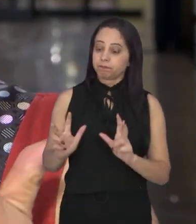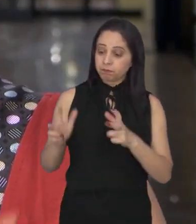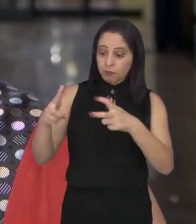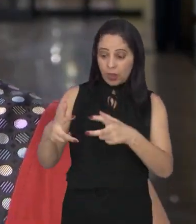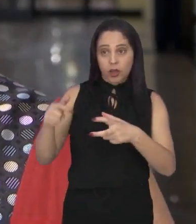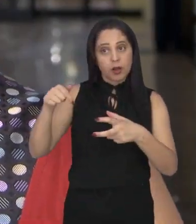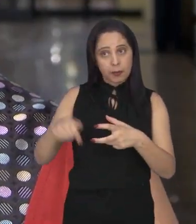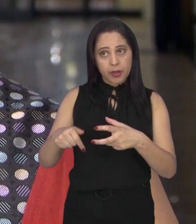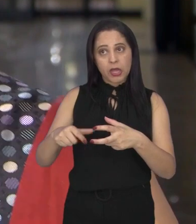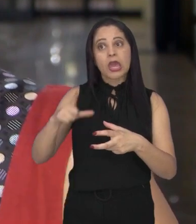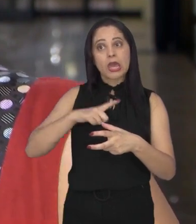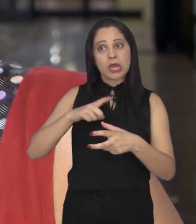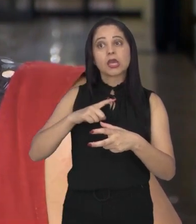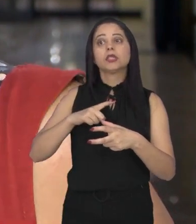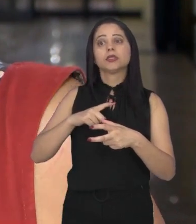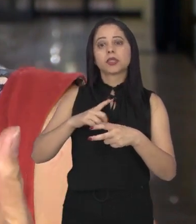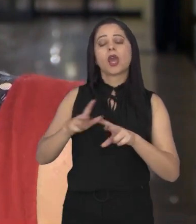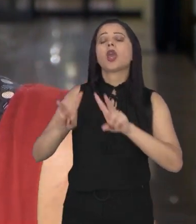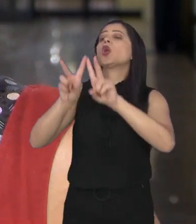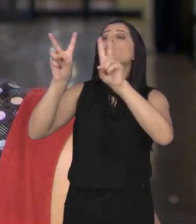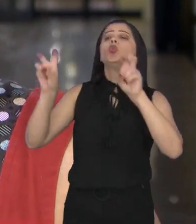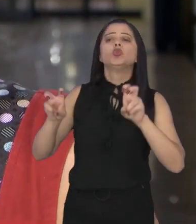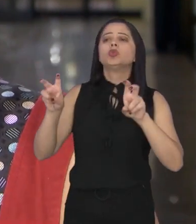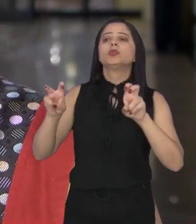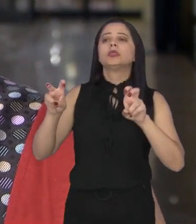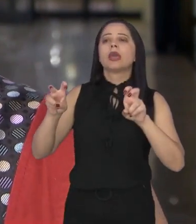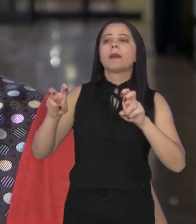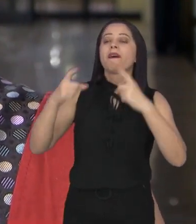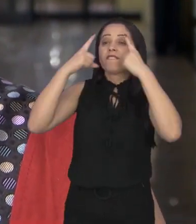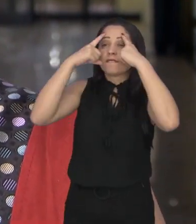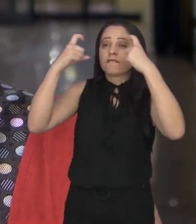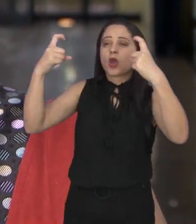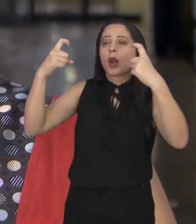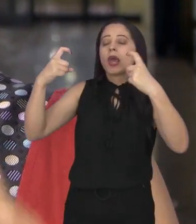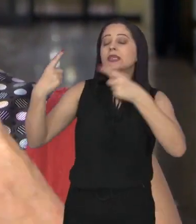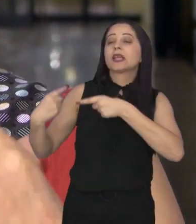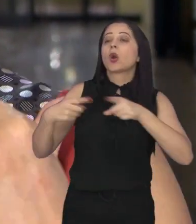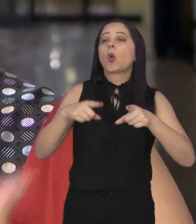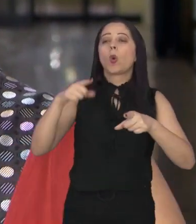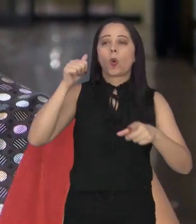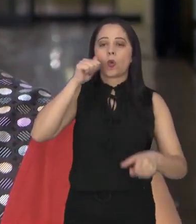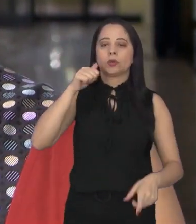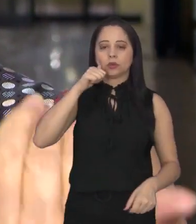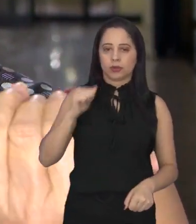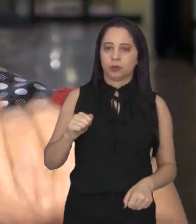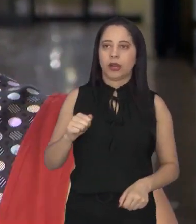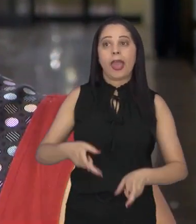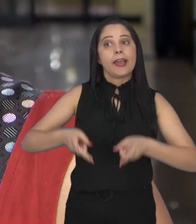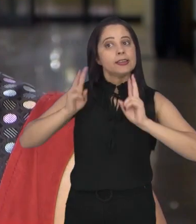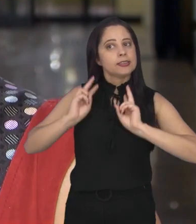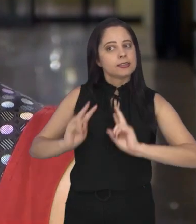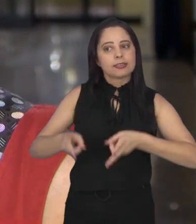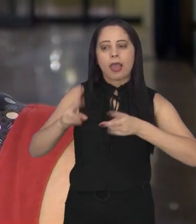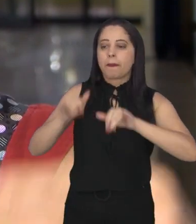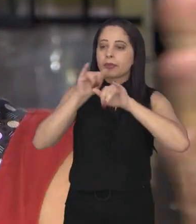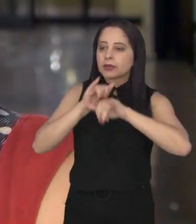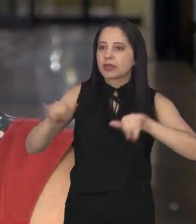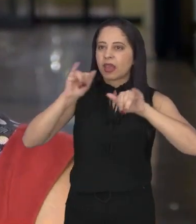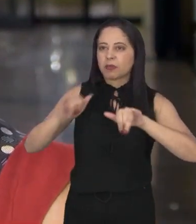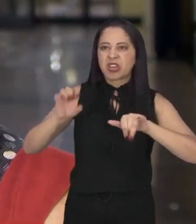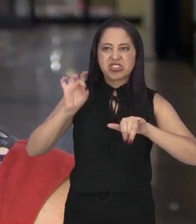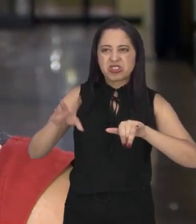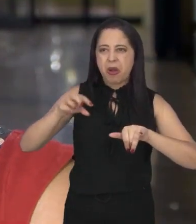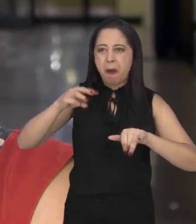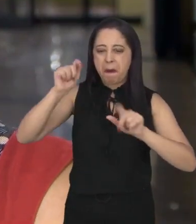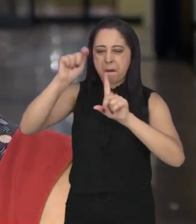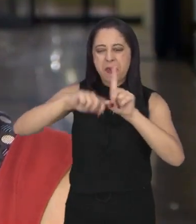tem colocado essa pauta da questão da violência como uma pauta cotidiana, né? Não é só no